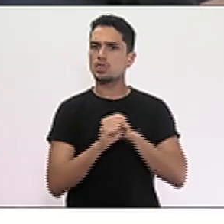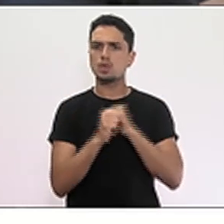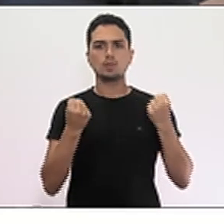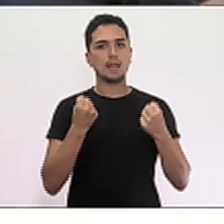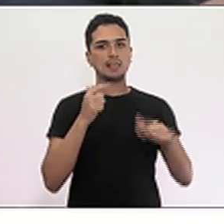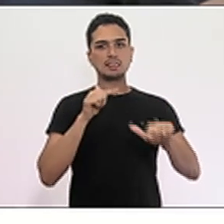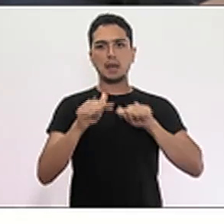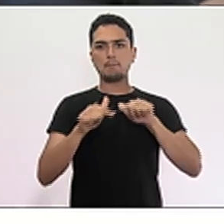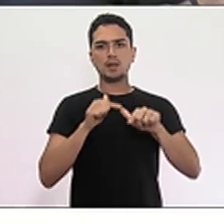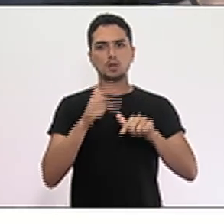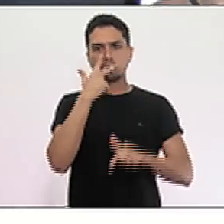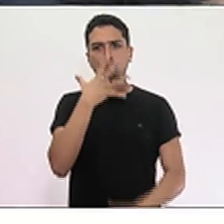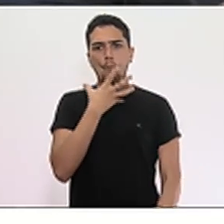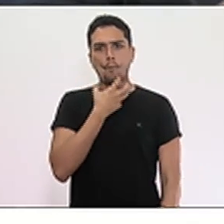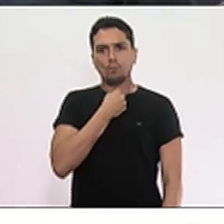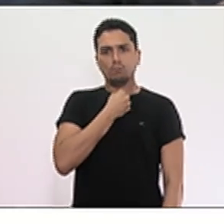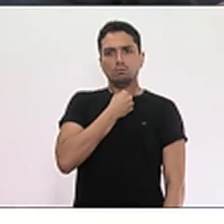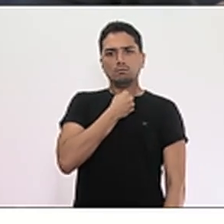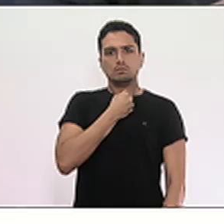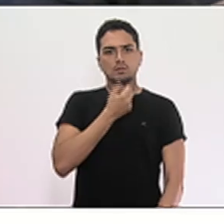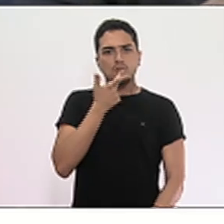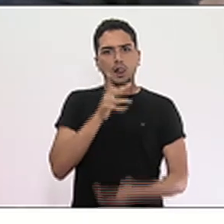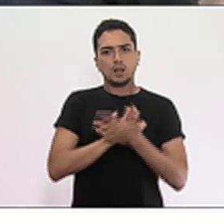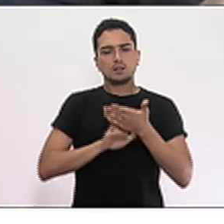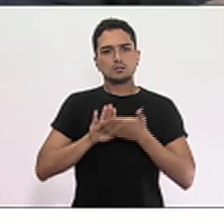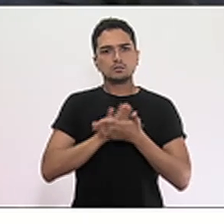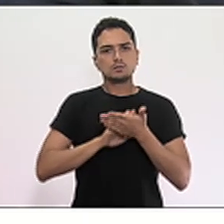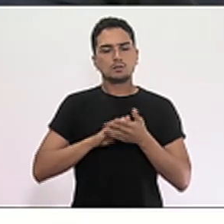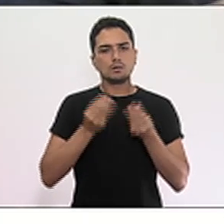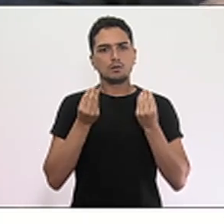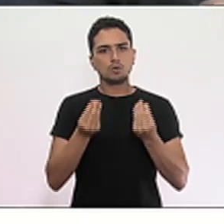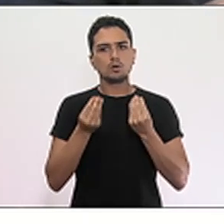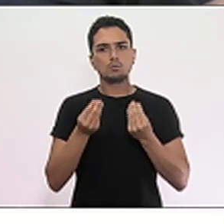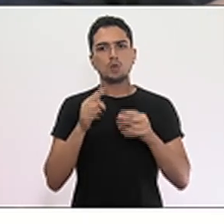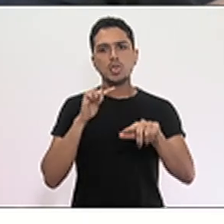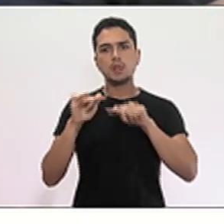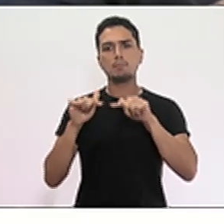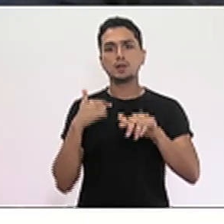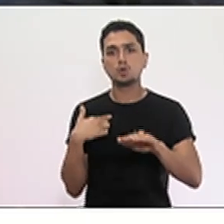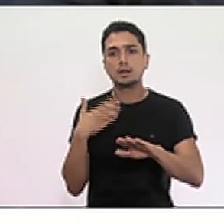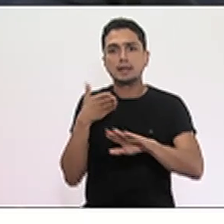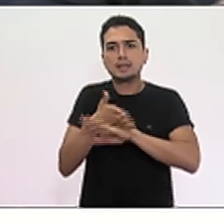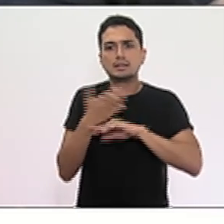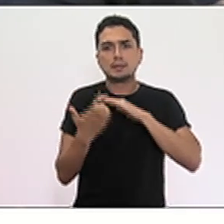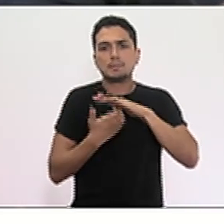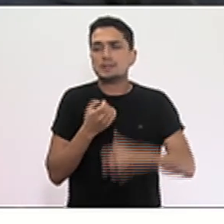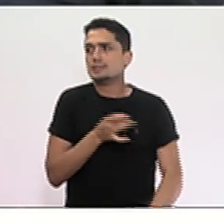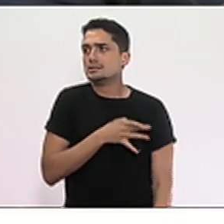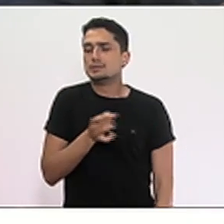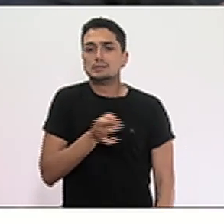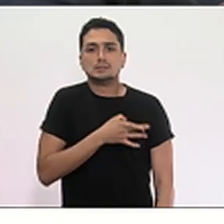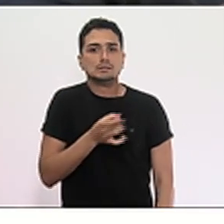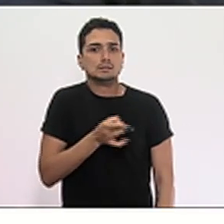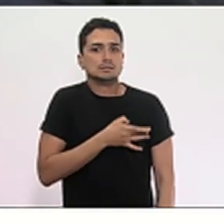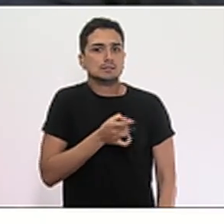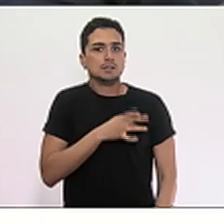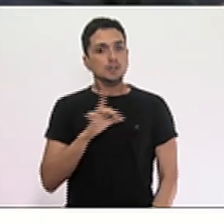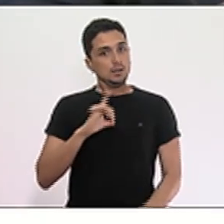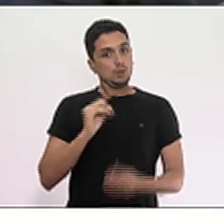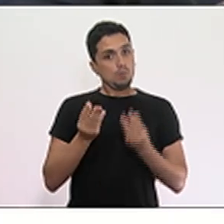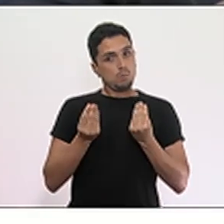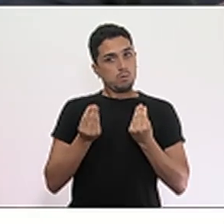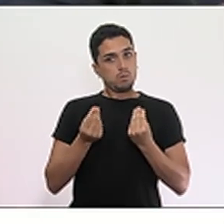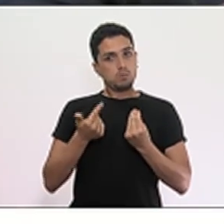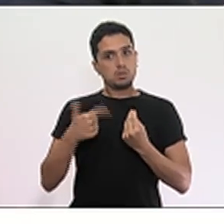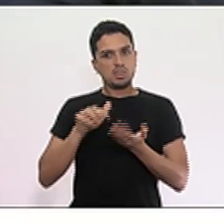não ter voz, o trabalhador entrar na empresa acuado, com medo, demissões sendo feitas